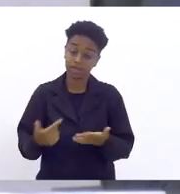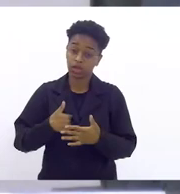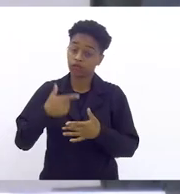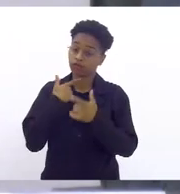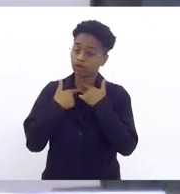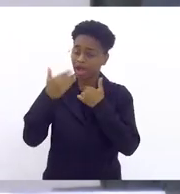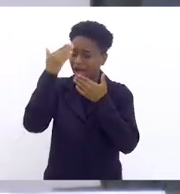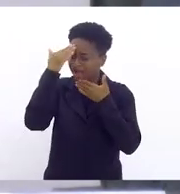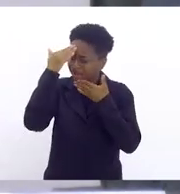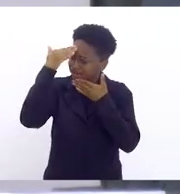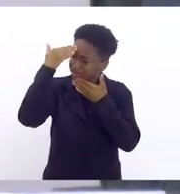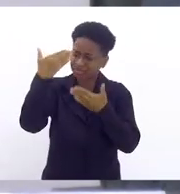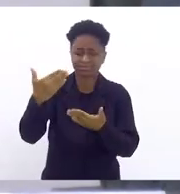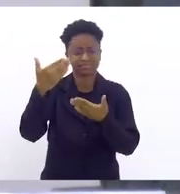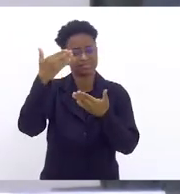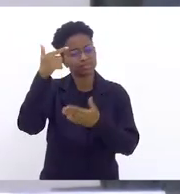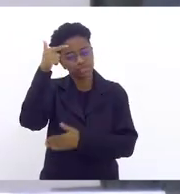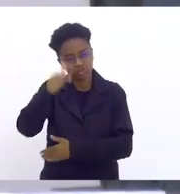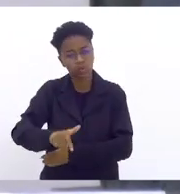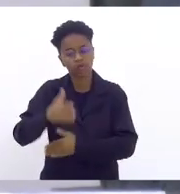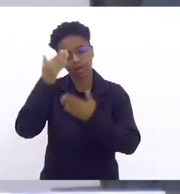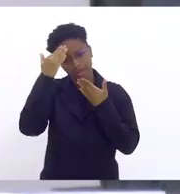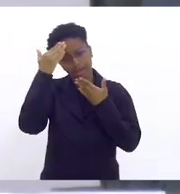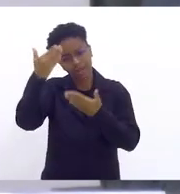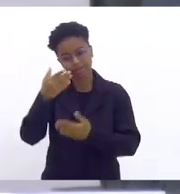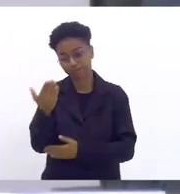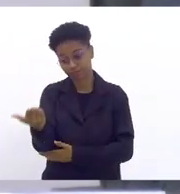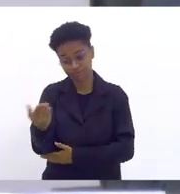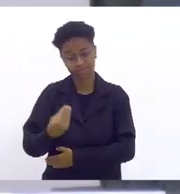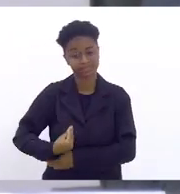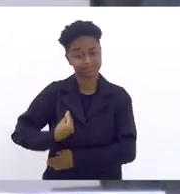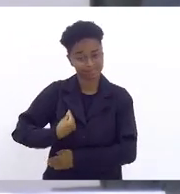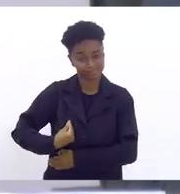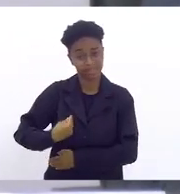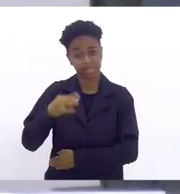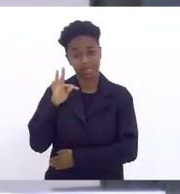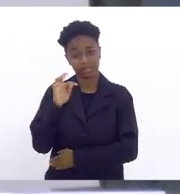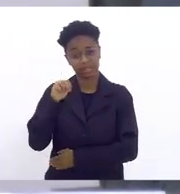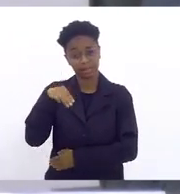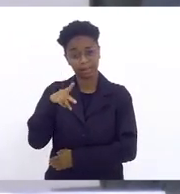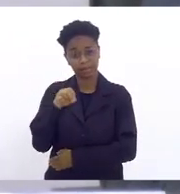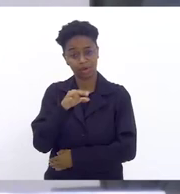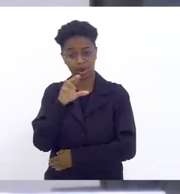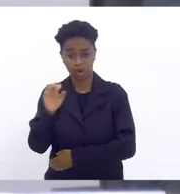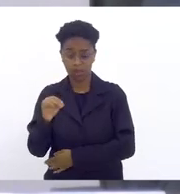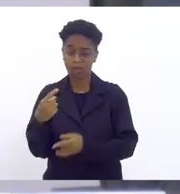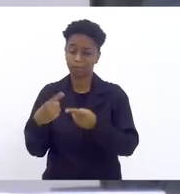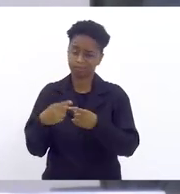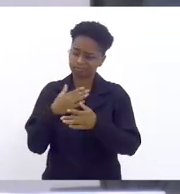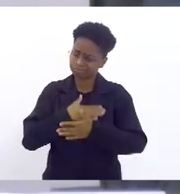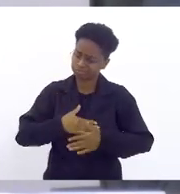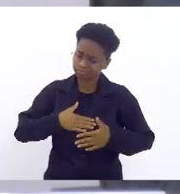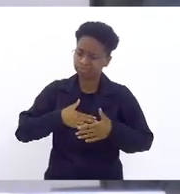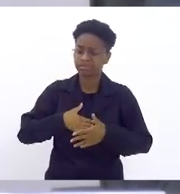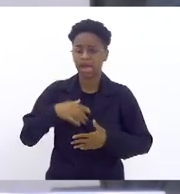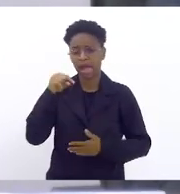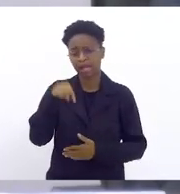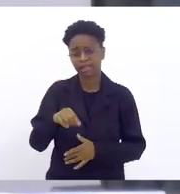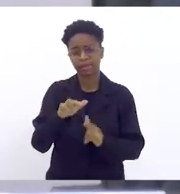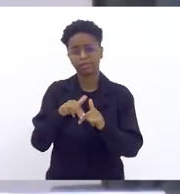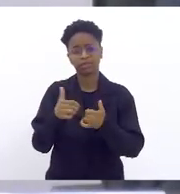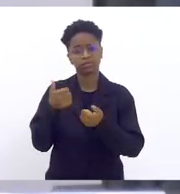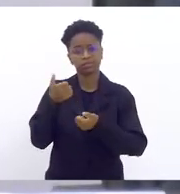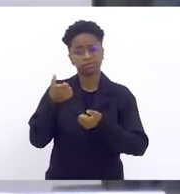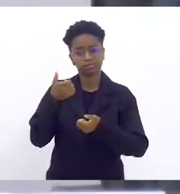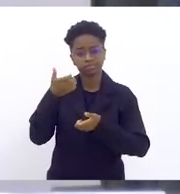agradecer muito novamente a sua presença Doutor temporal que muito nos honrou nessa casa com a sua experiência